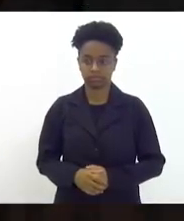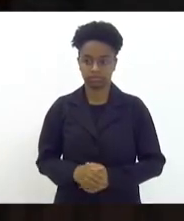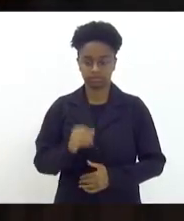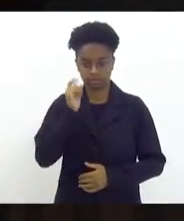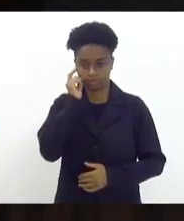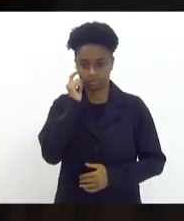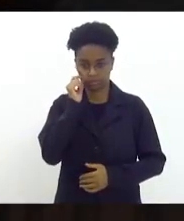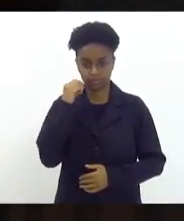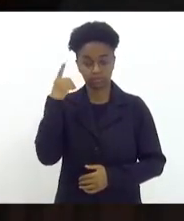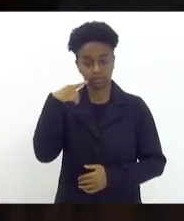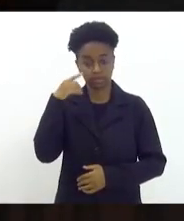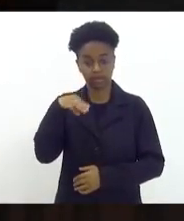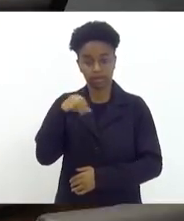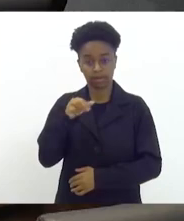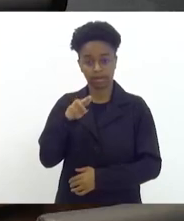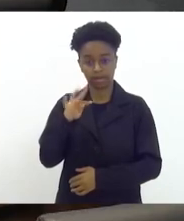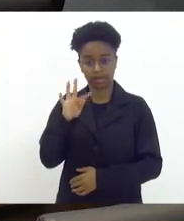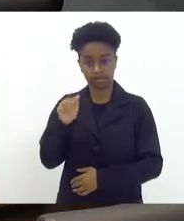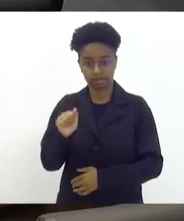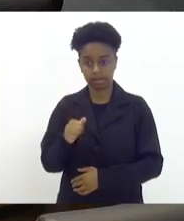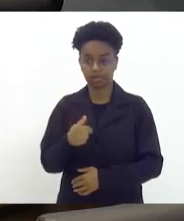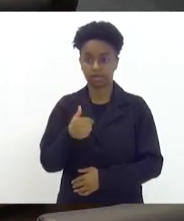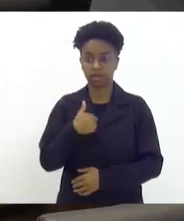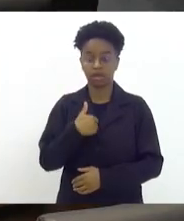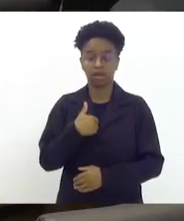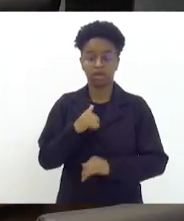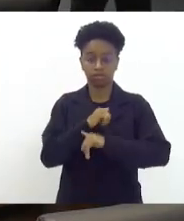deputada Marta Rocha por favor